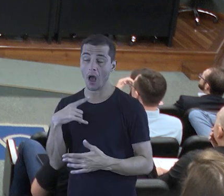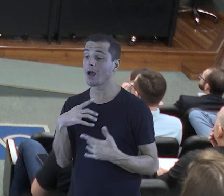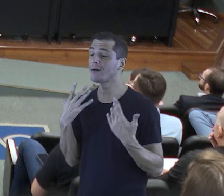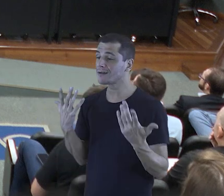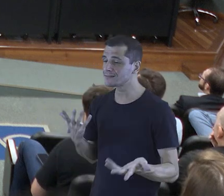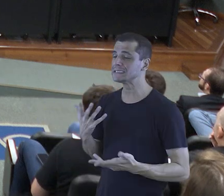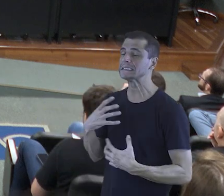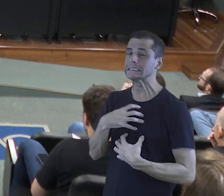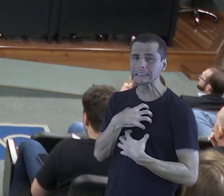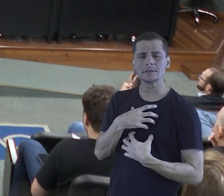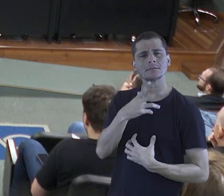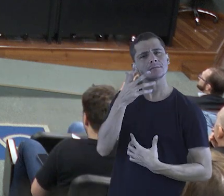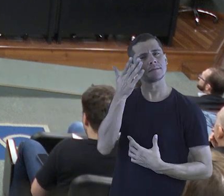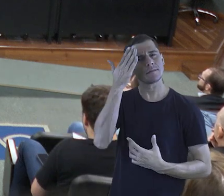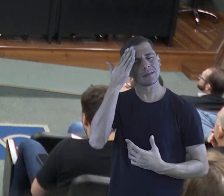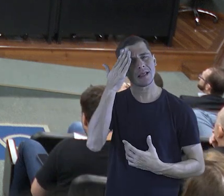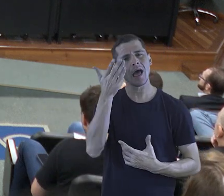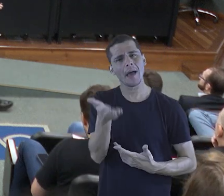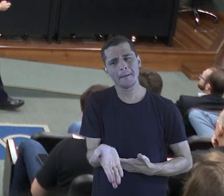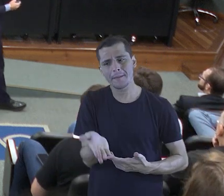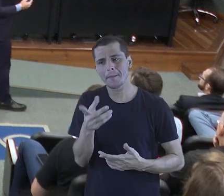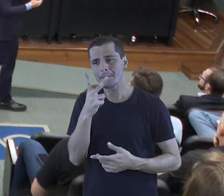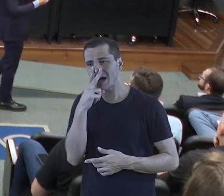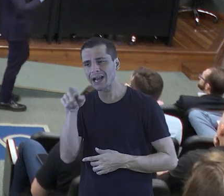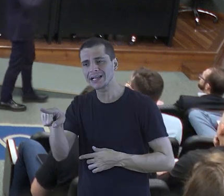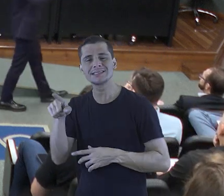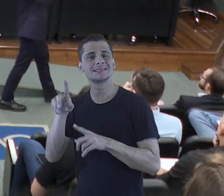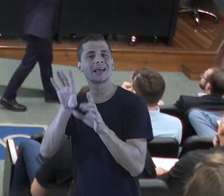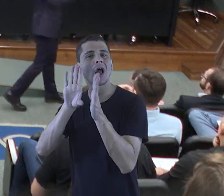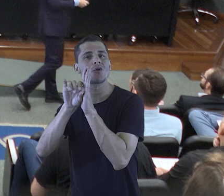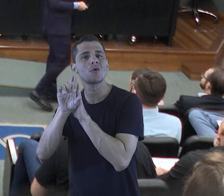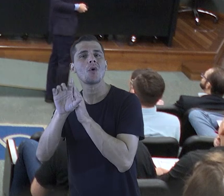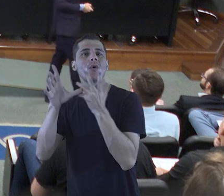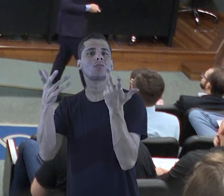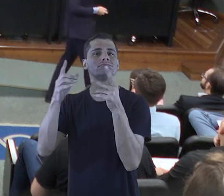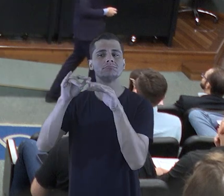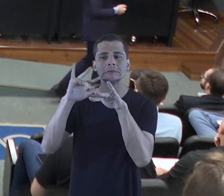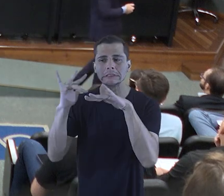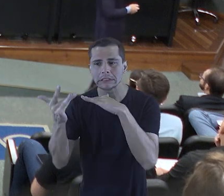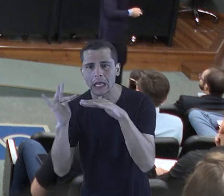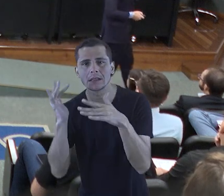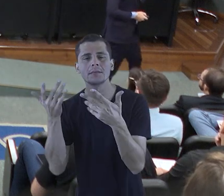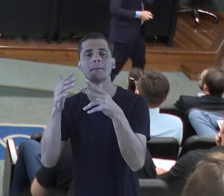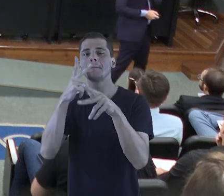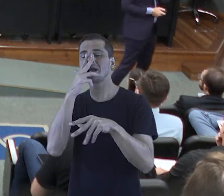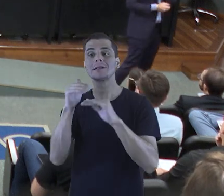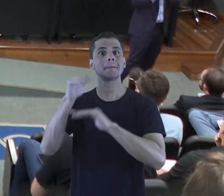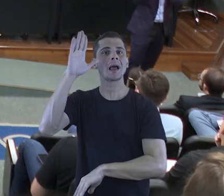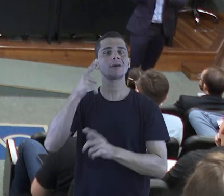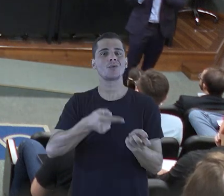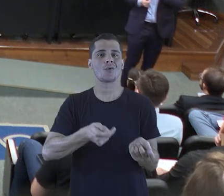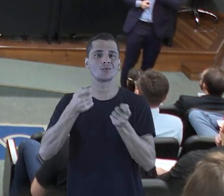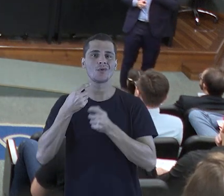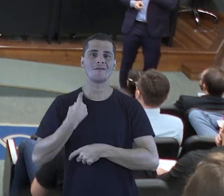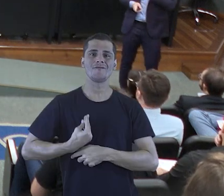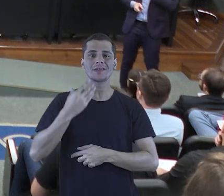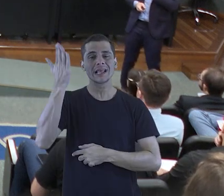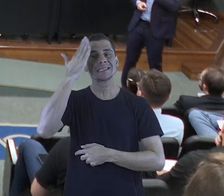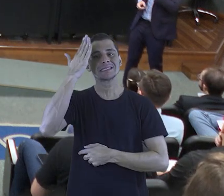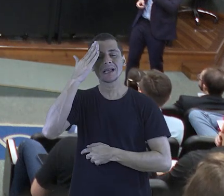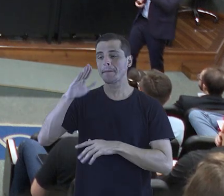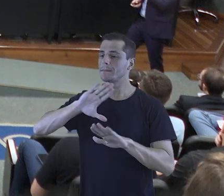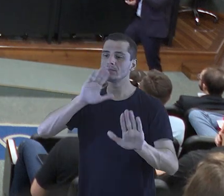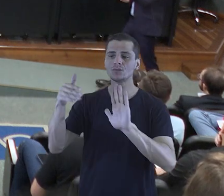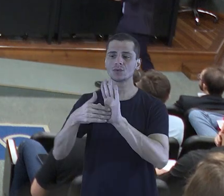avisar que seu passaporte venceu há mais de cinco semanas. Quem nunca se sentiu assim? Quem nunca se sentiu assim?